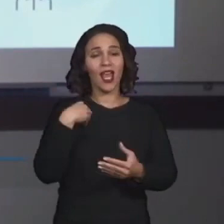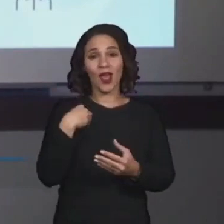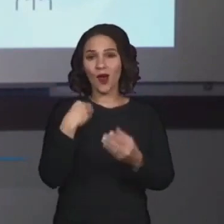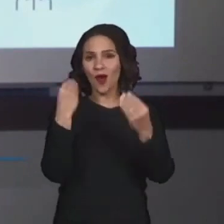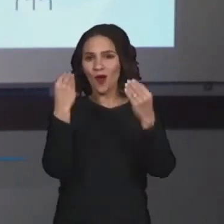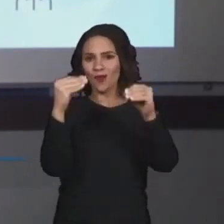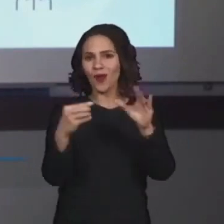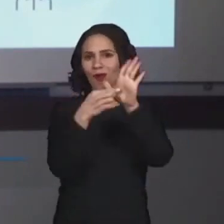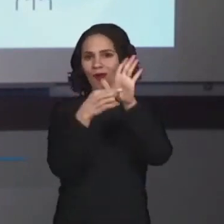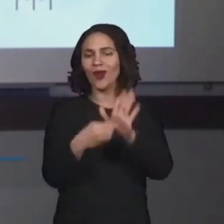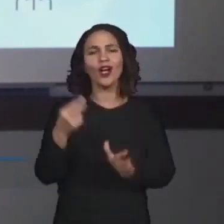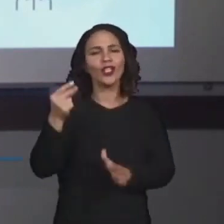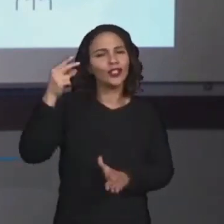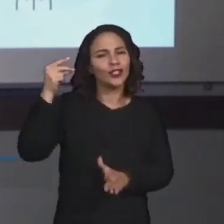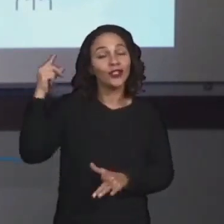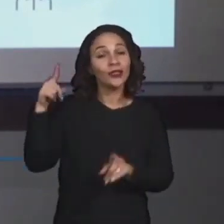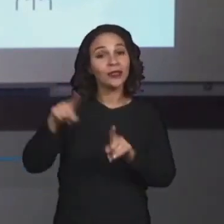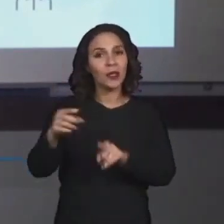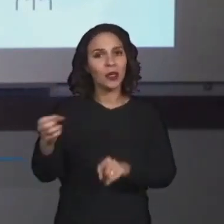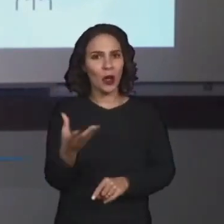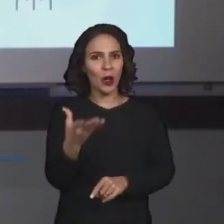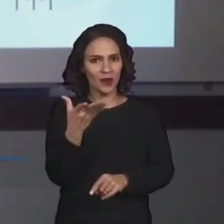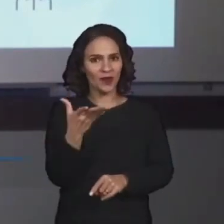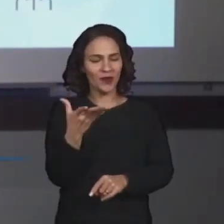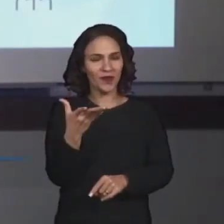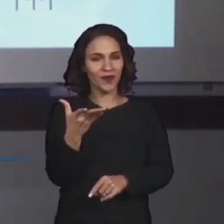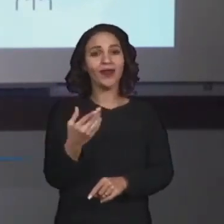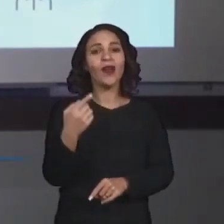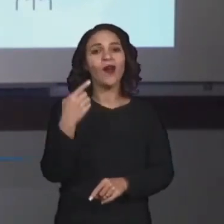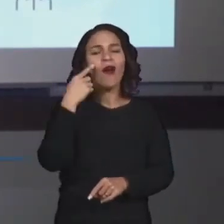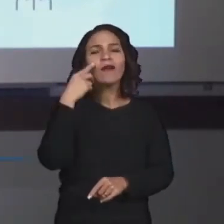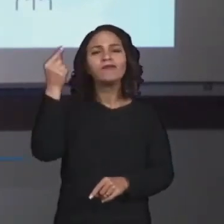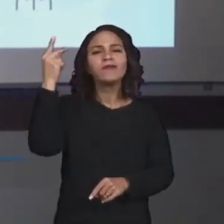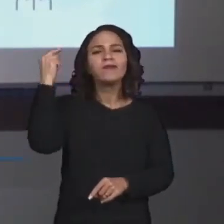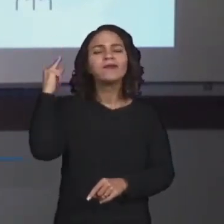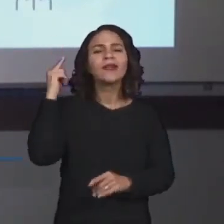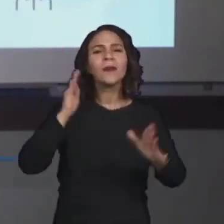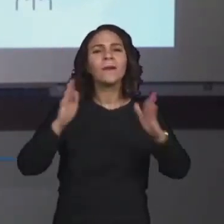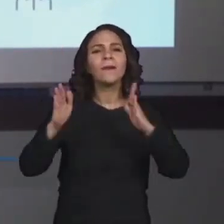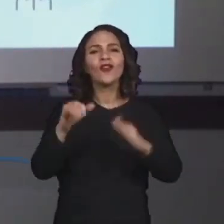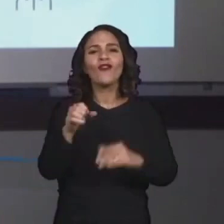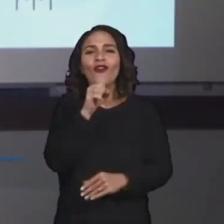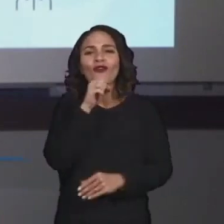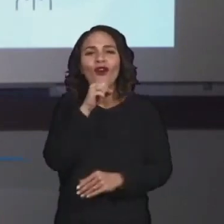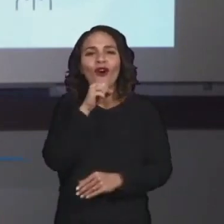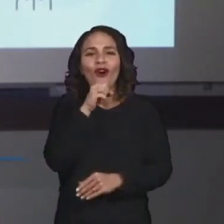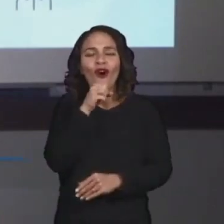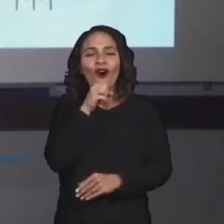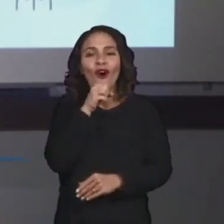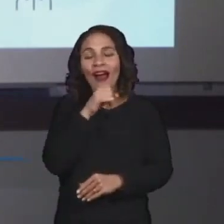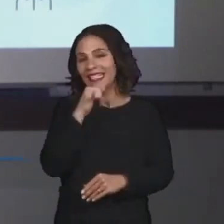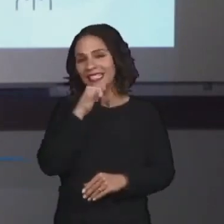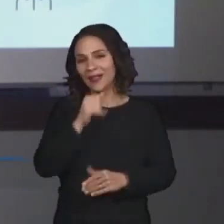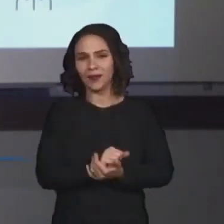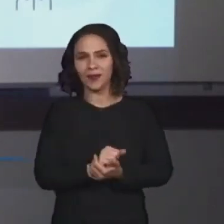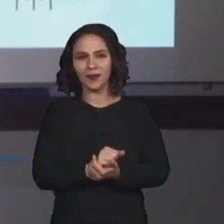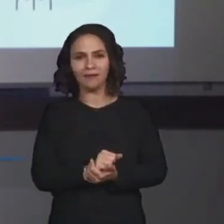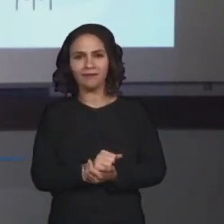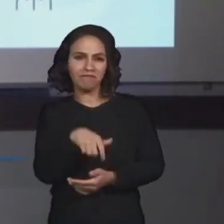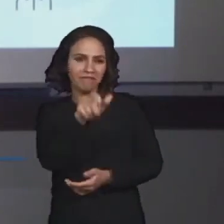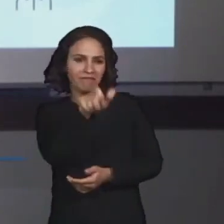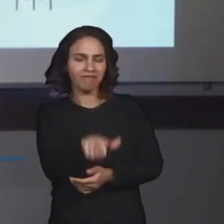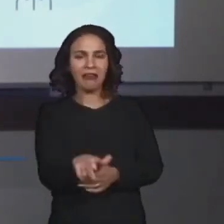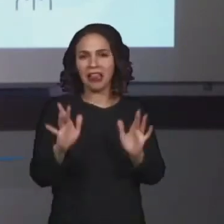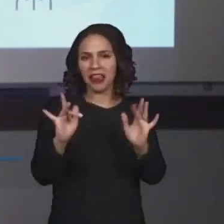antigas e algumas atuais. Nós temos aqui as gírias da época dos nossos avós. Eles chamavam lá a